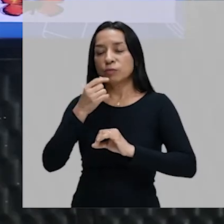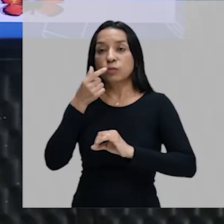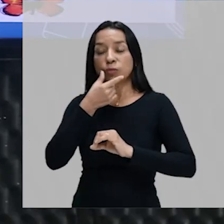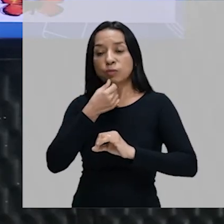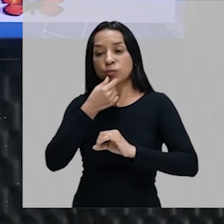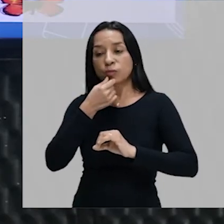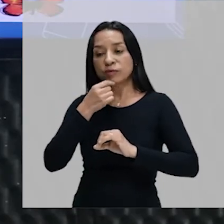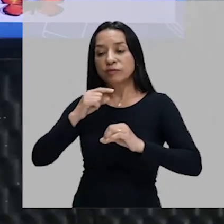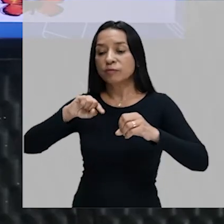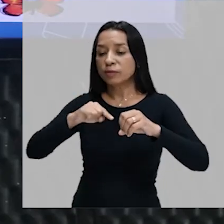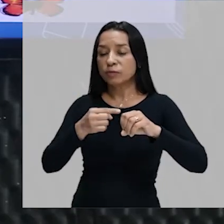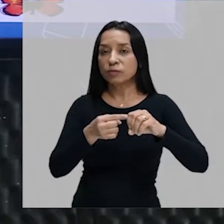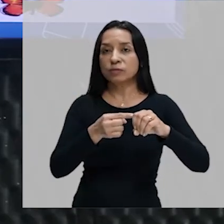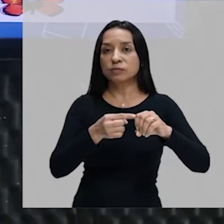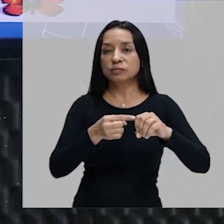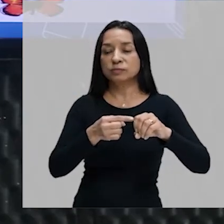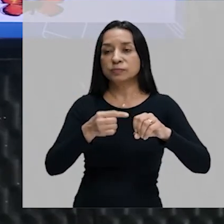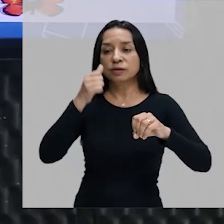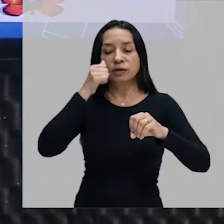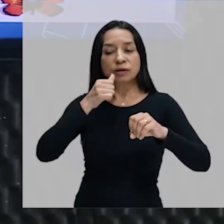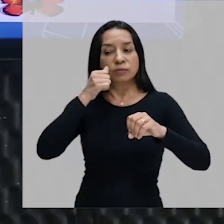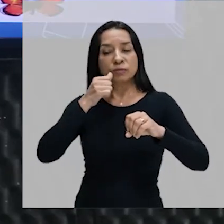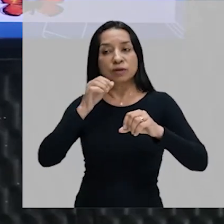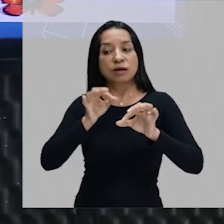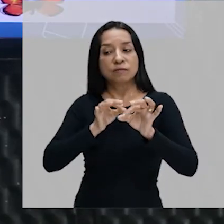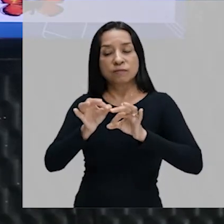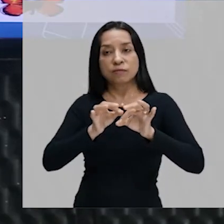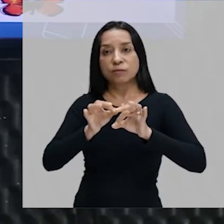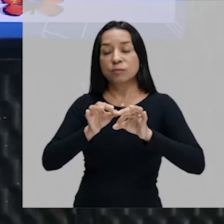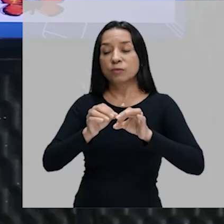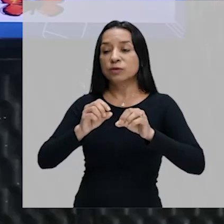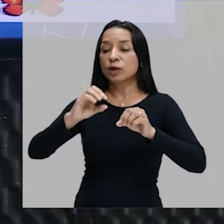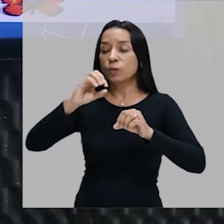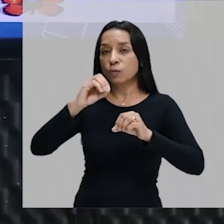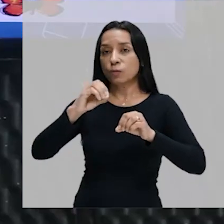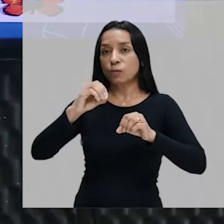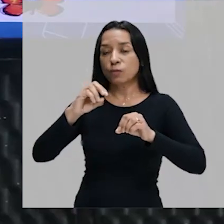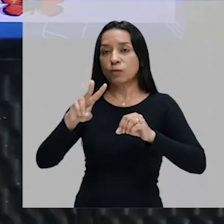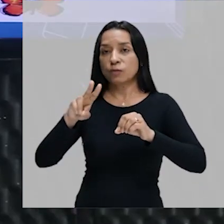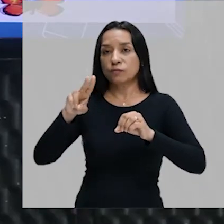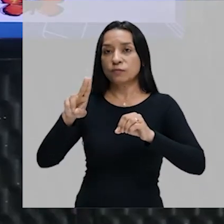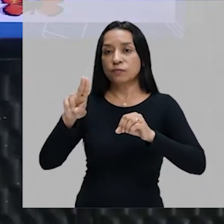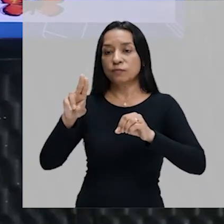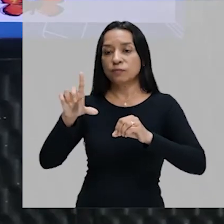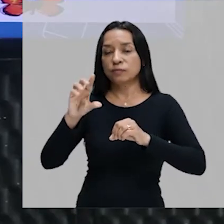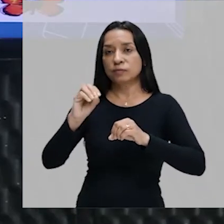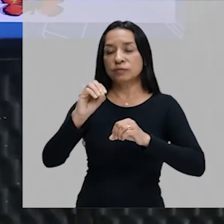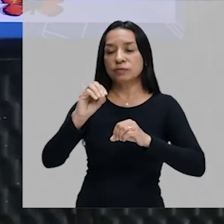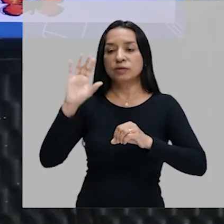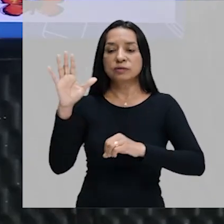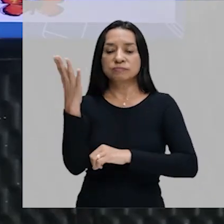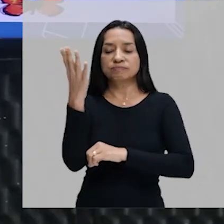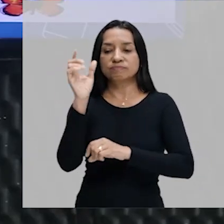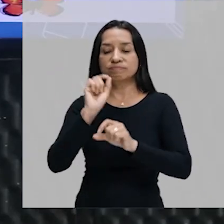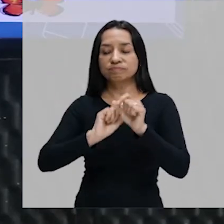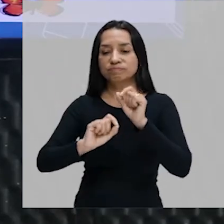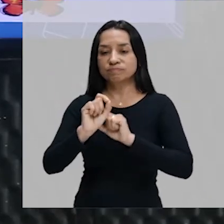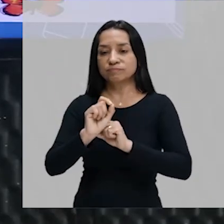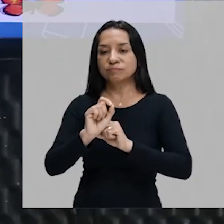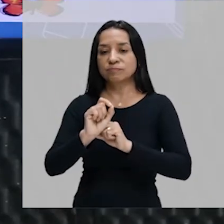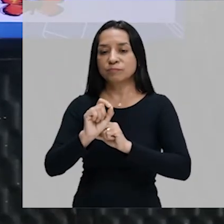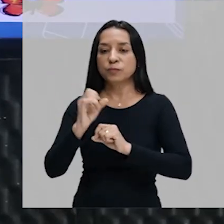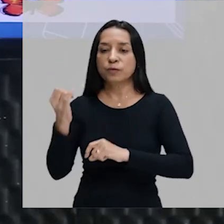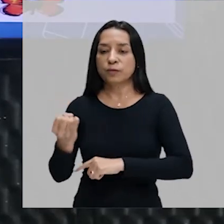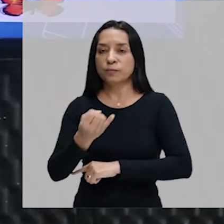óvulo. Então, na hora da formação do espermatozoide e do óvulo, vai acontecer um evento